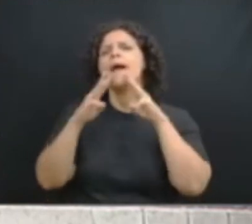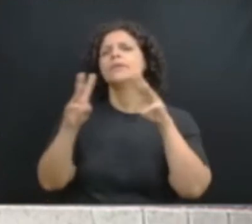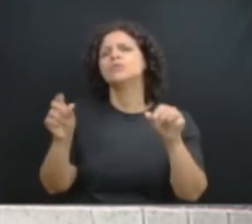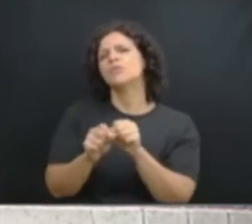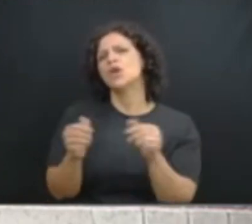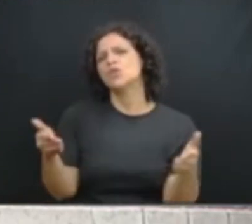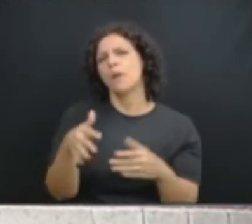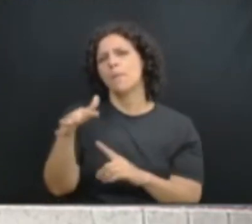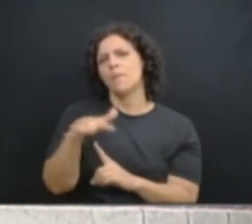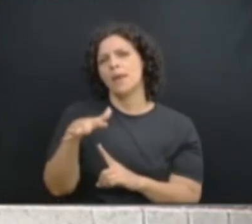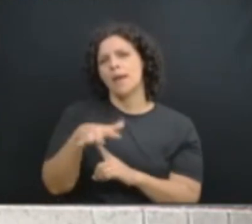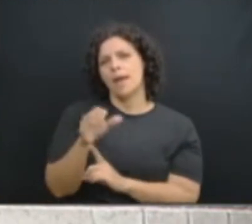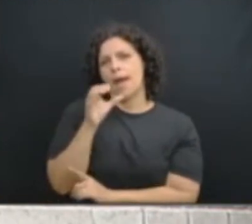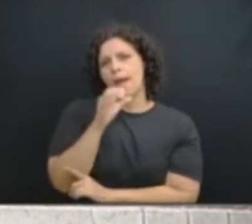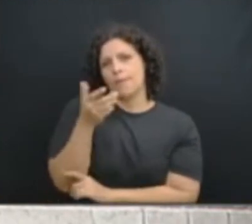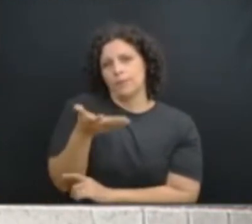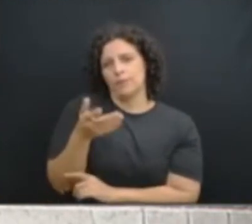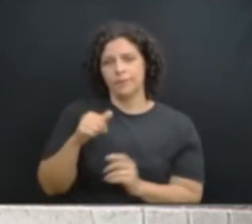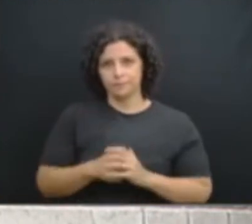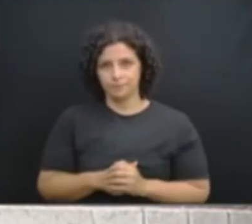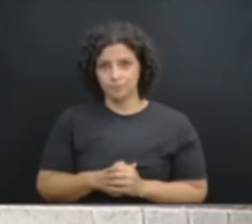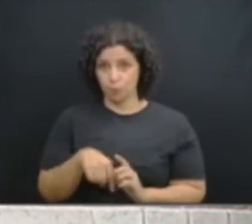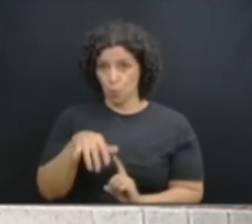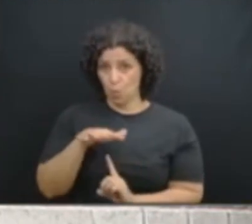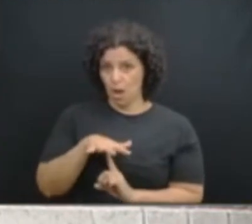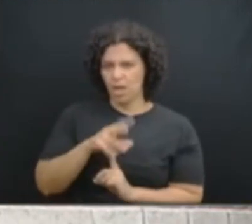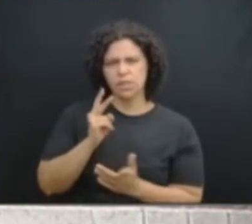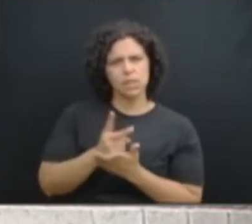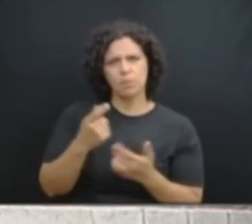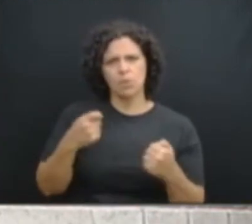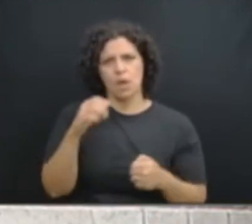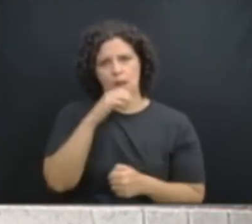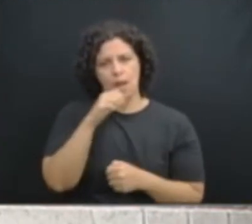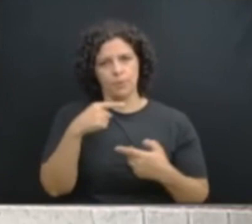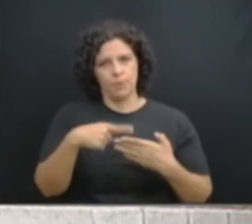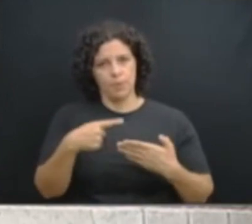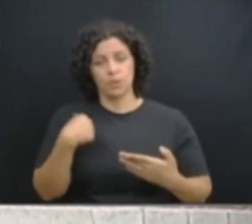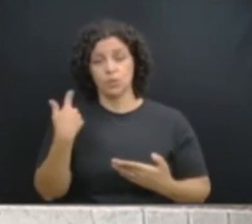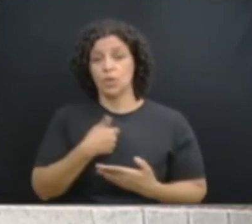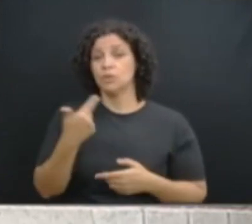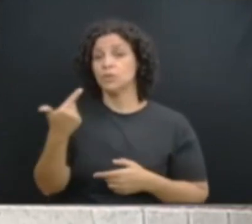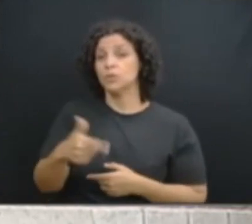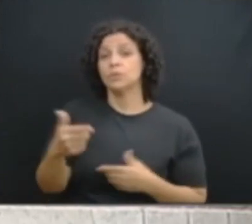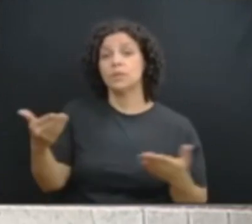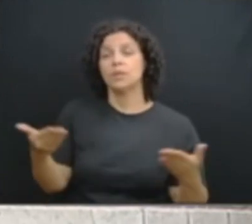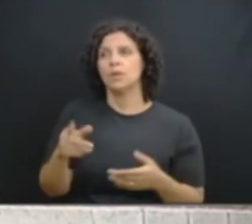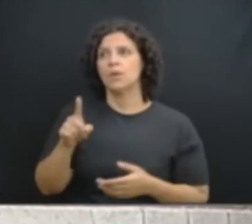dizer que o Paraná tem pressa. O Paraná sempre teve pressa. O que a gente não tem